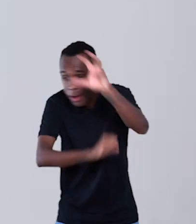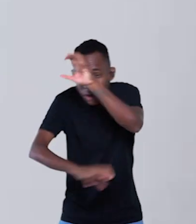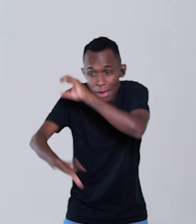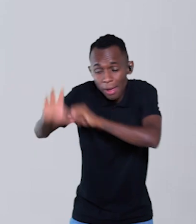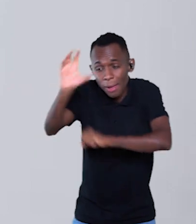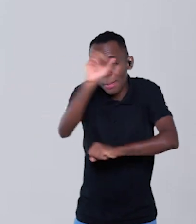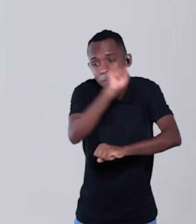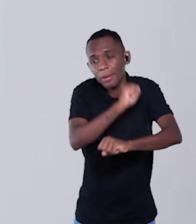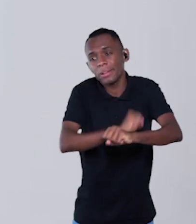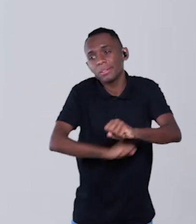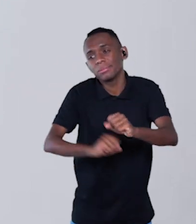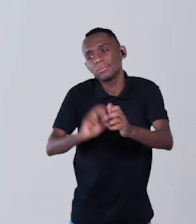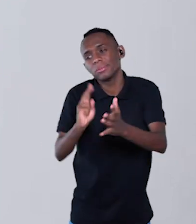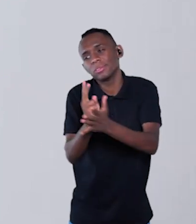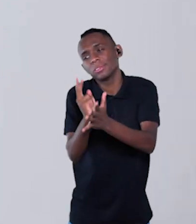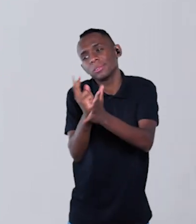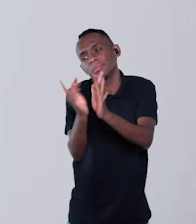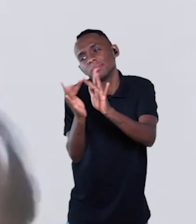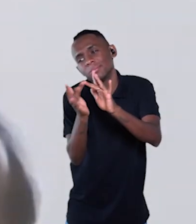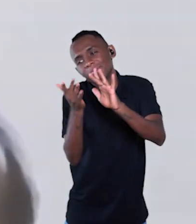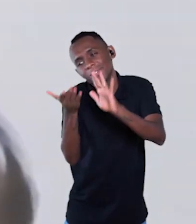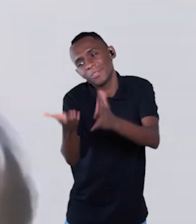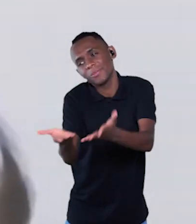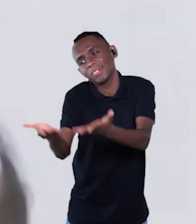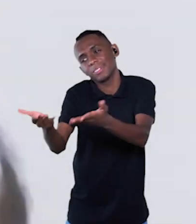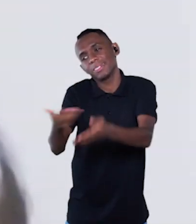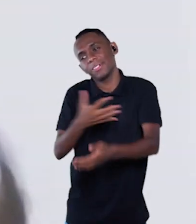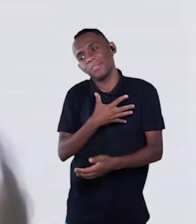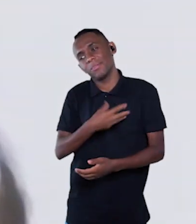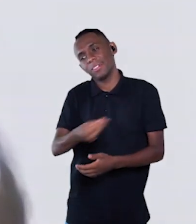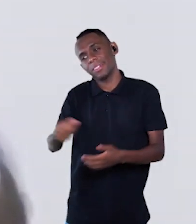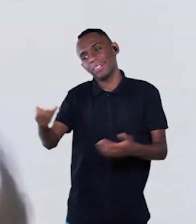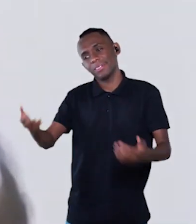da ciência.